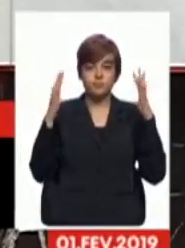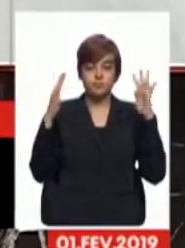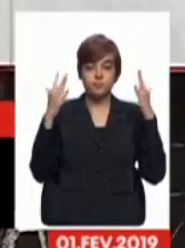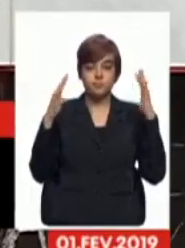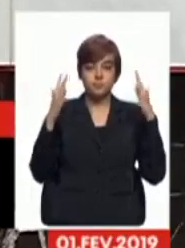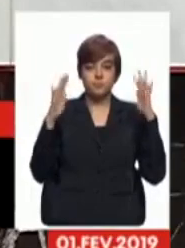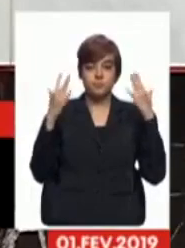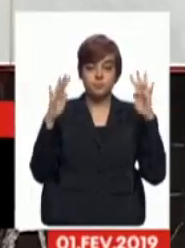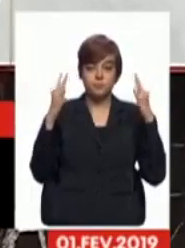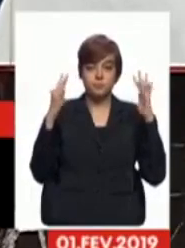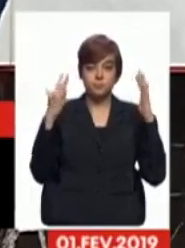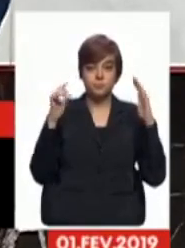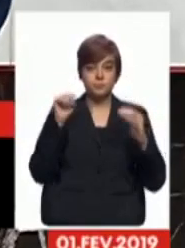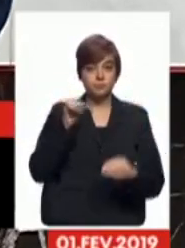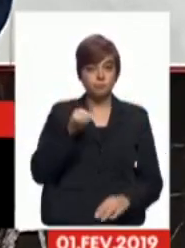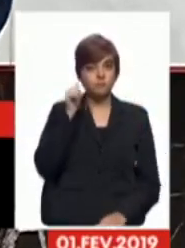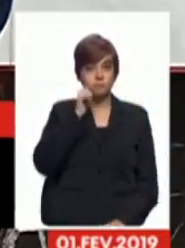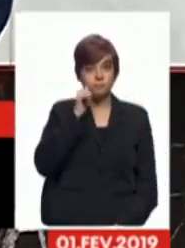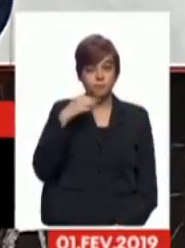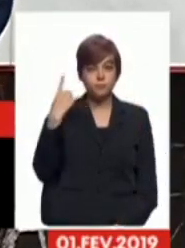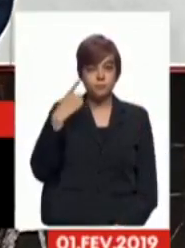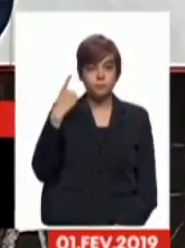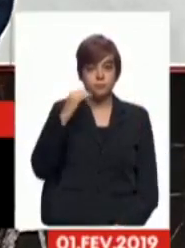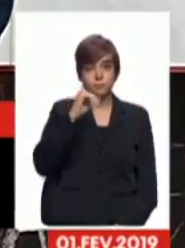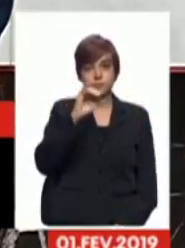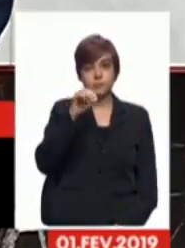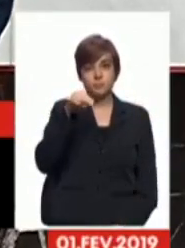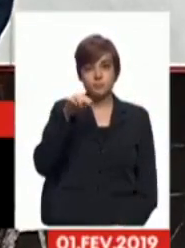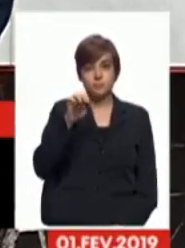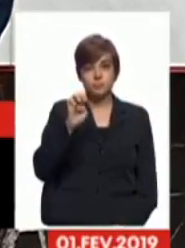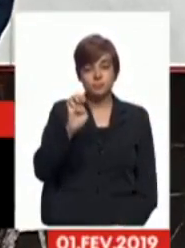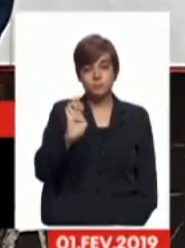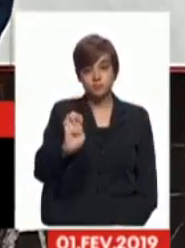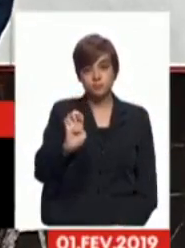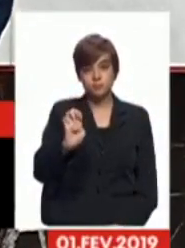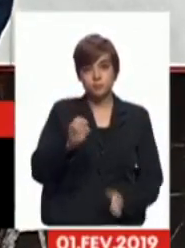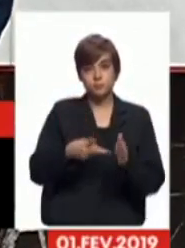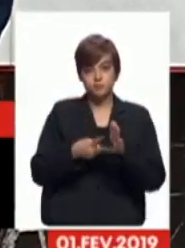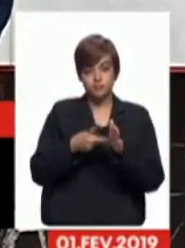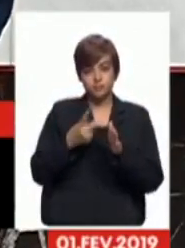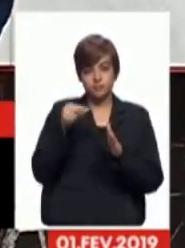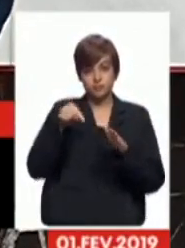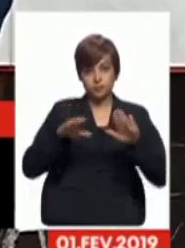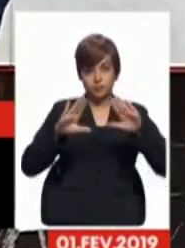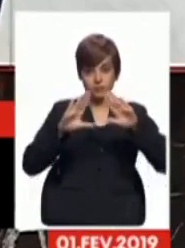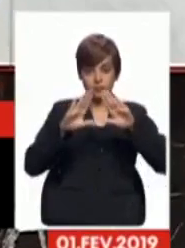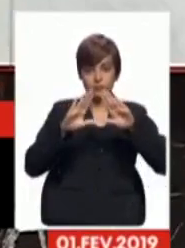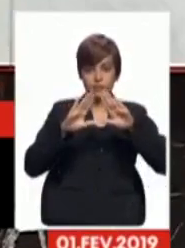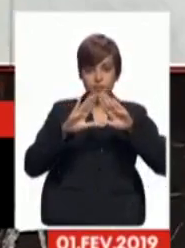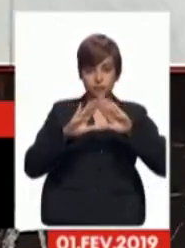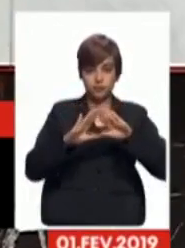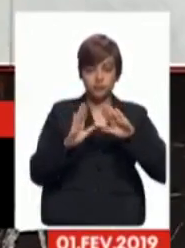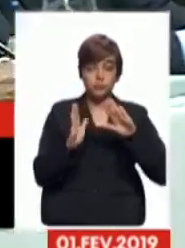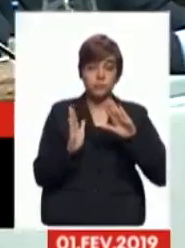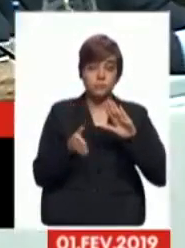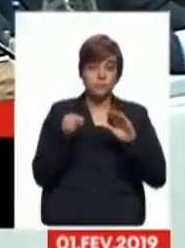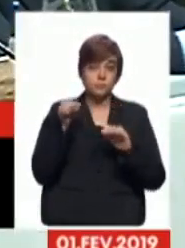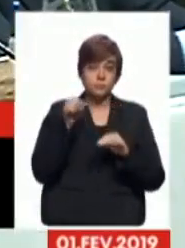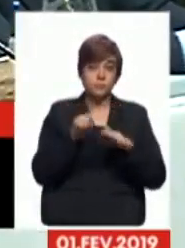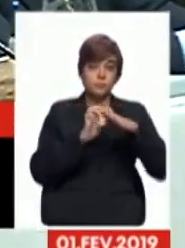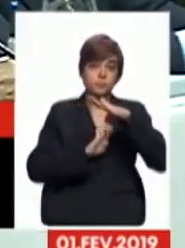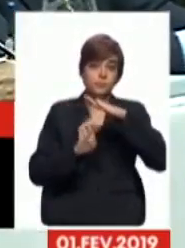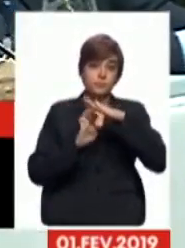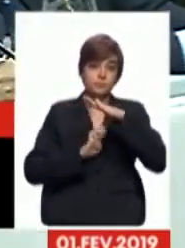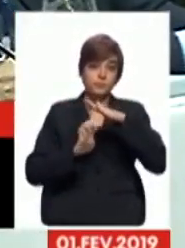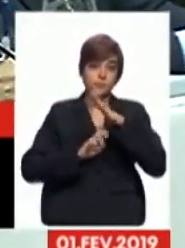Acaba de prestar juramento a deputada Ione Pinheiro, do Democratas, assume o 2º mandato aqui na Assembleia, ela que é empresária do